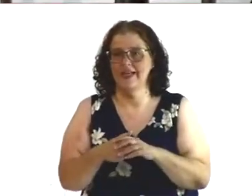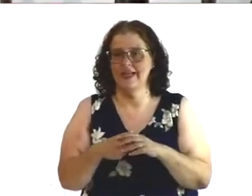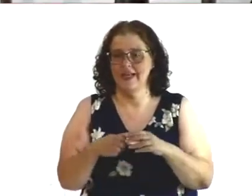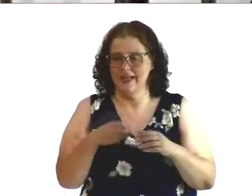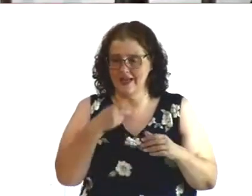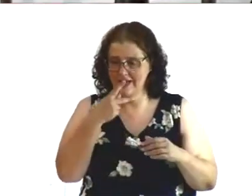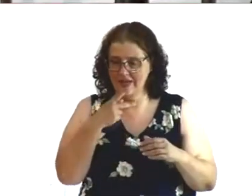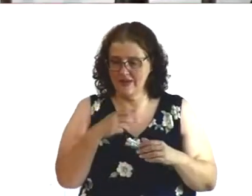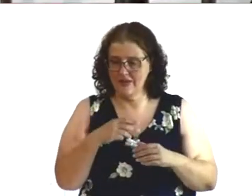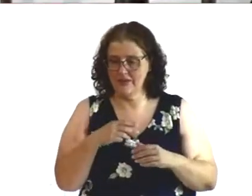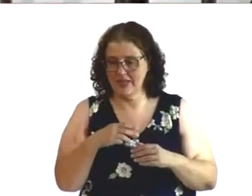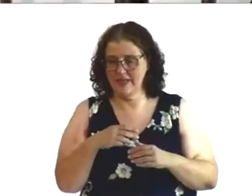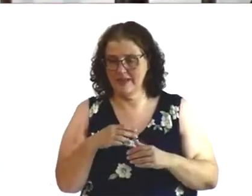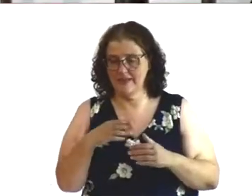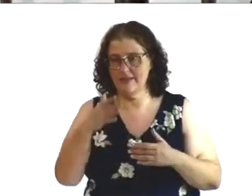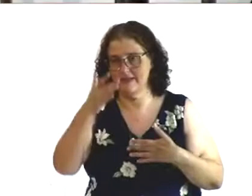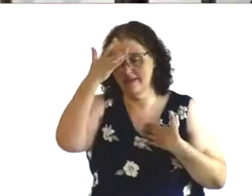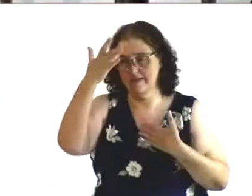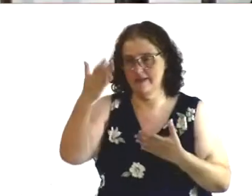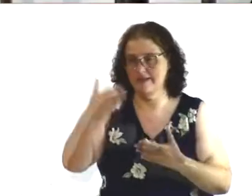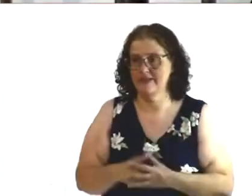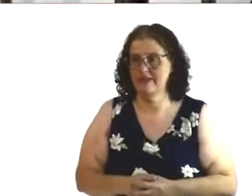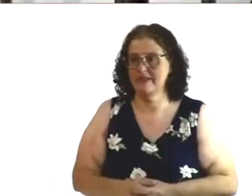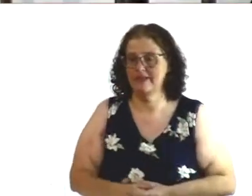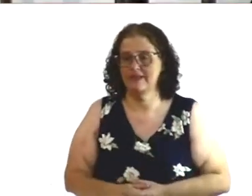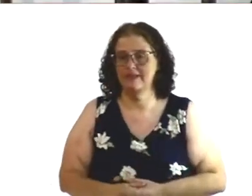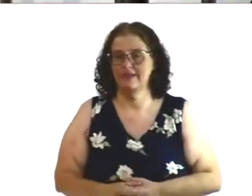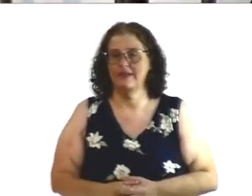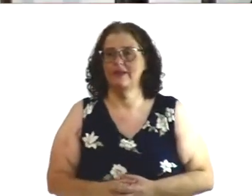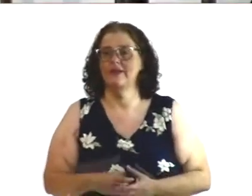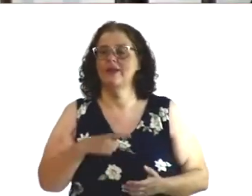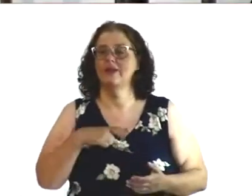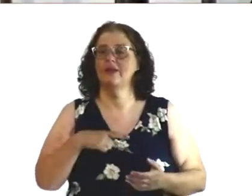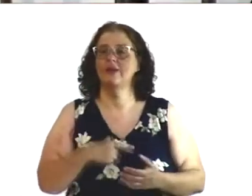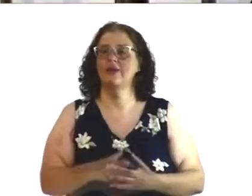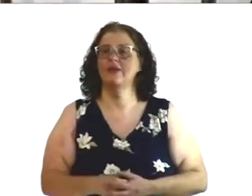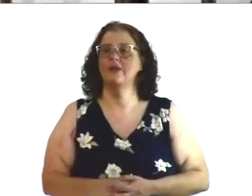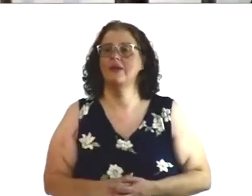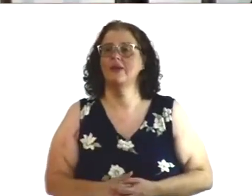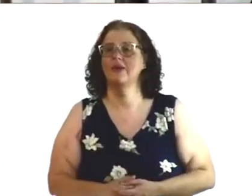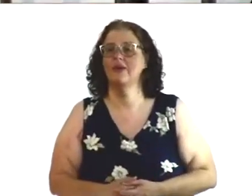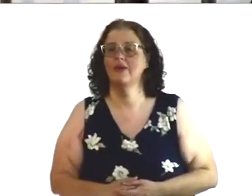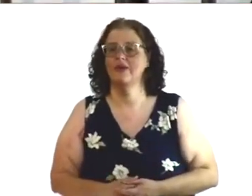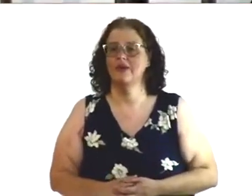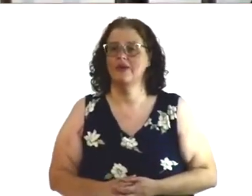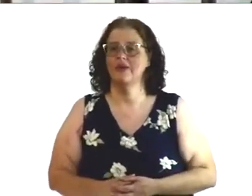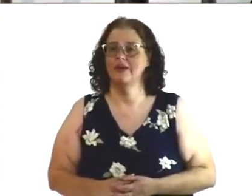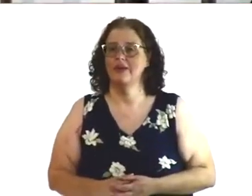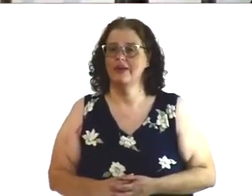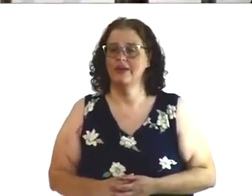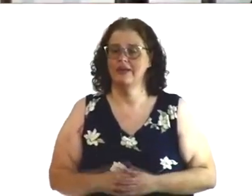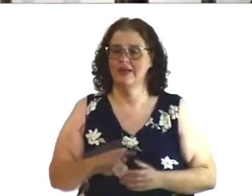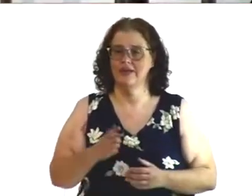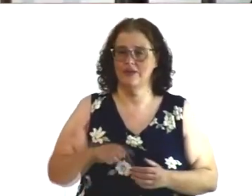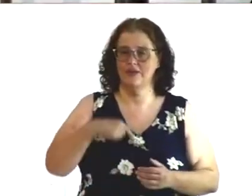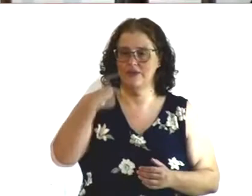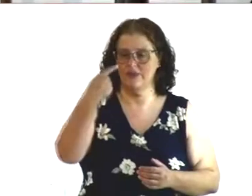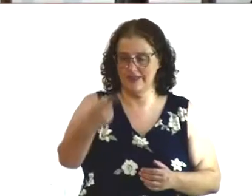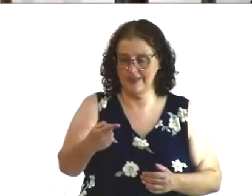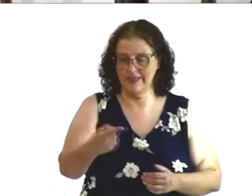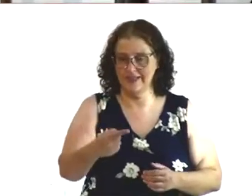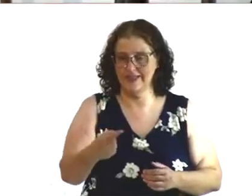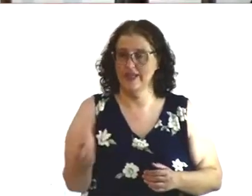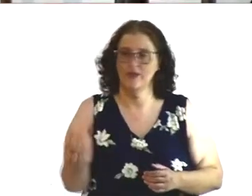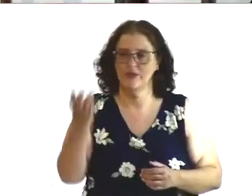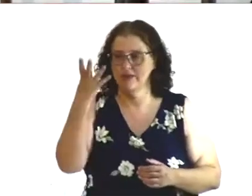é conhecimento, entendimento, estava muito baseada no que eles viam. Desde que descobriram que o céu